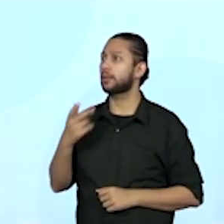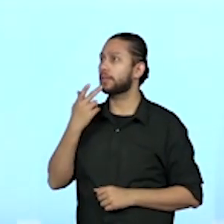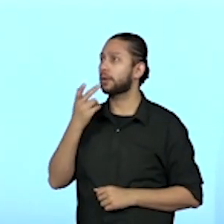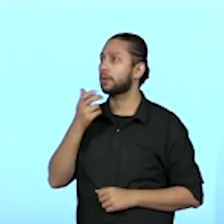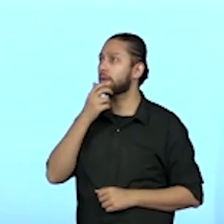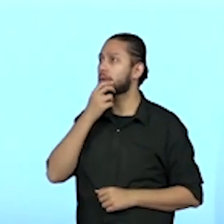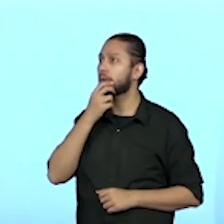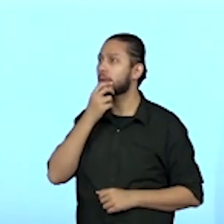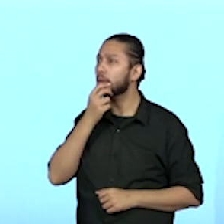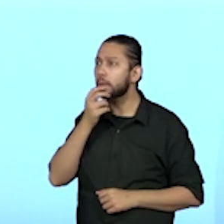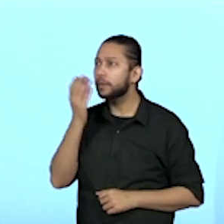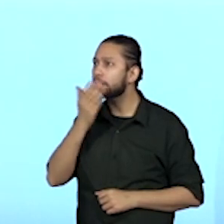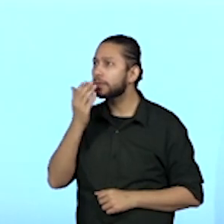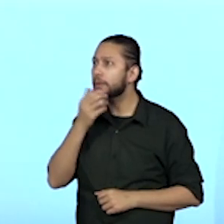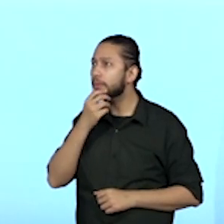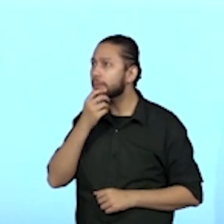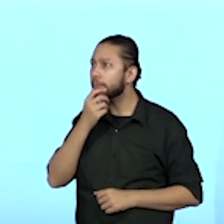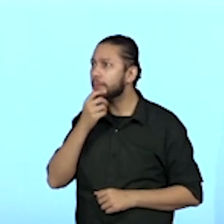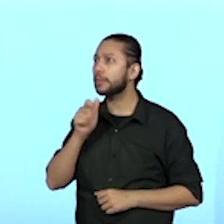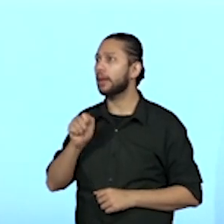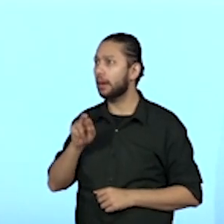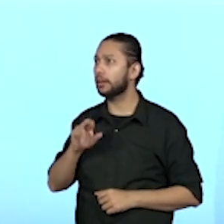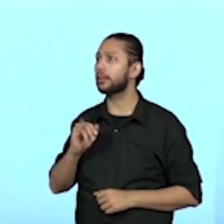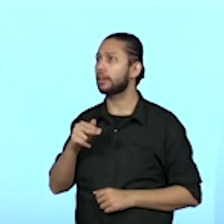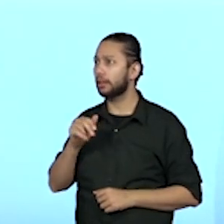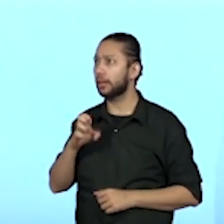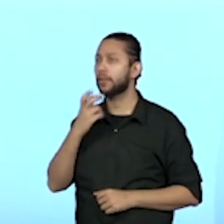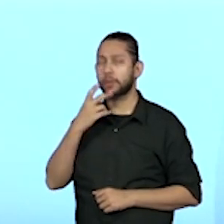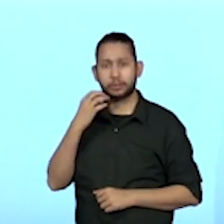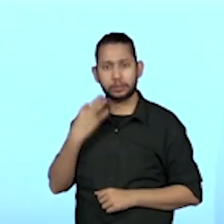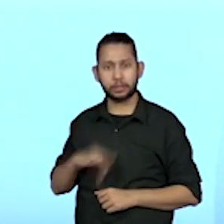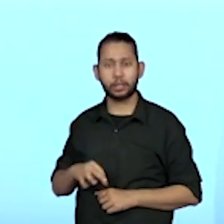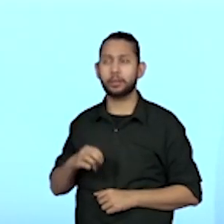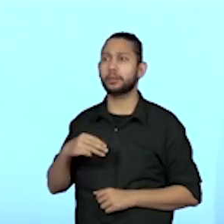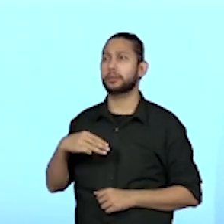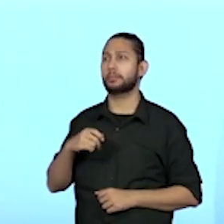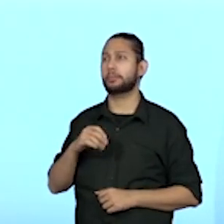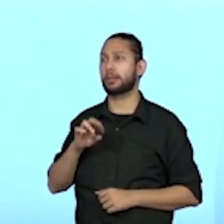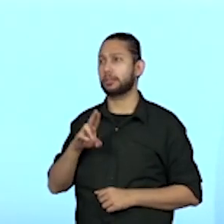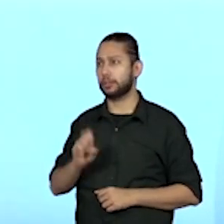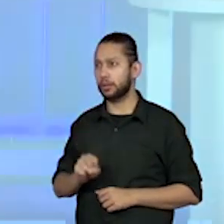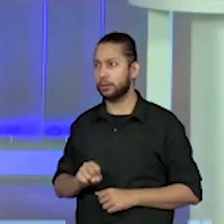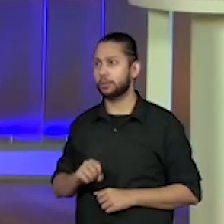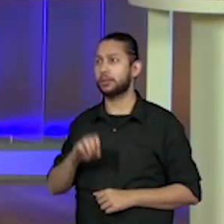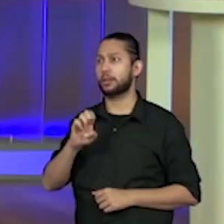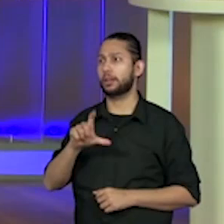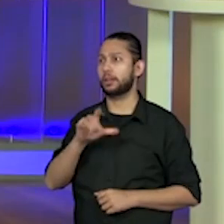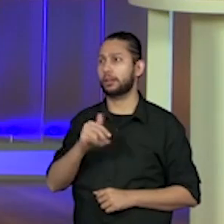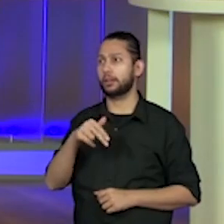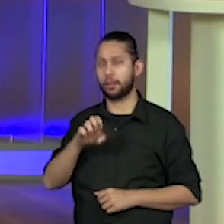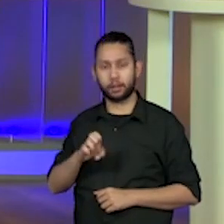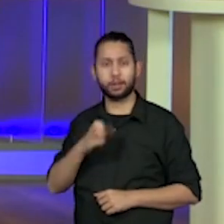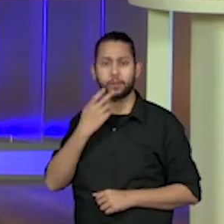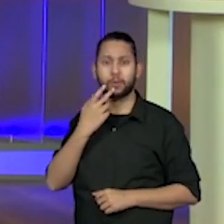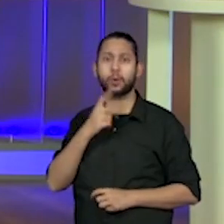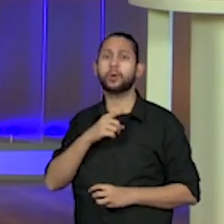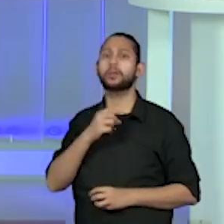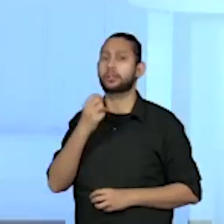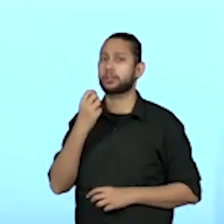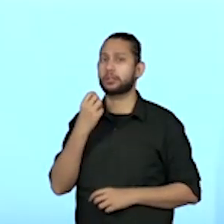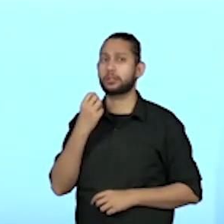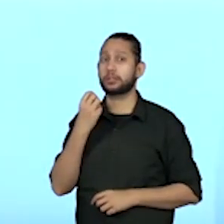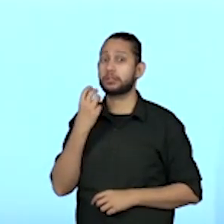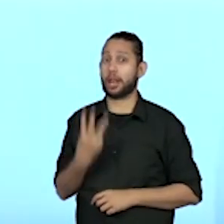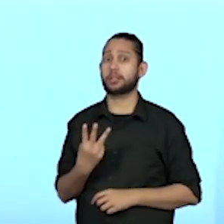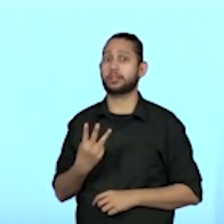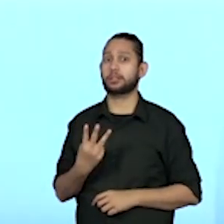bem rapidão. A Ariane também falou. O Matheus, a Pro LM, 3 partes. Ótimo. Por